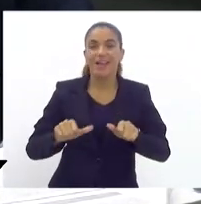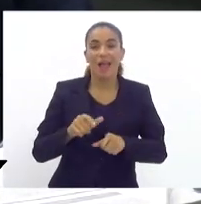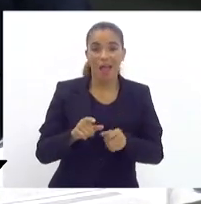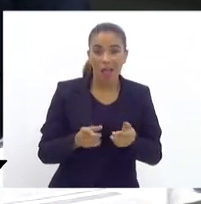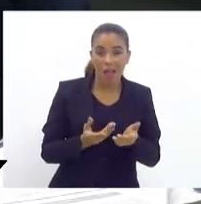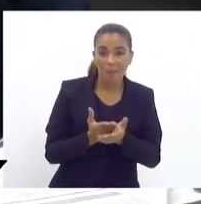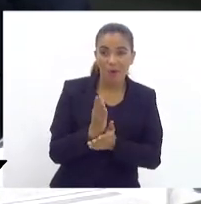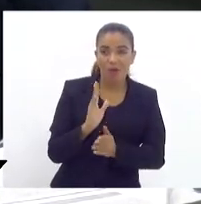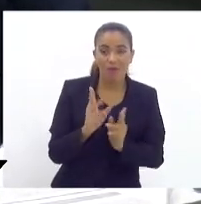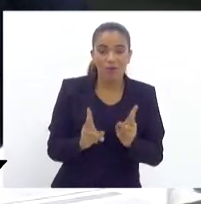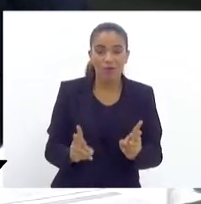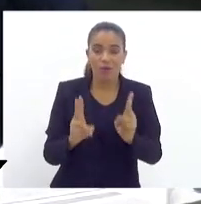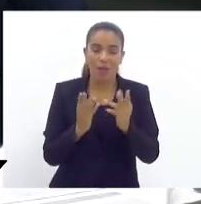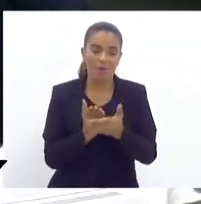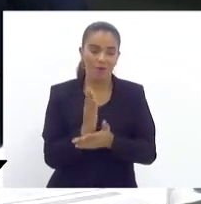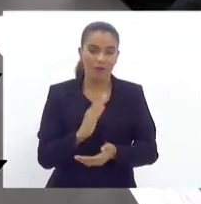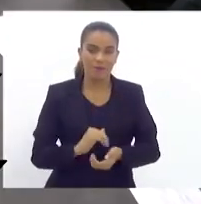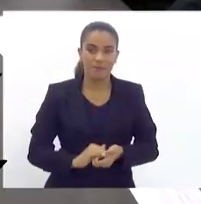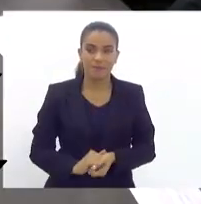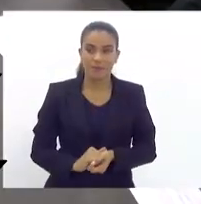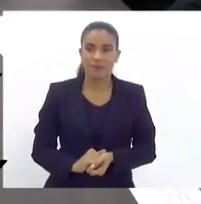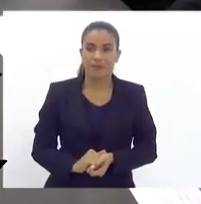aprovam, permaneçam como estão. Aprovado.